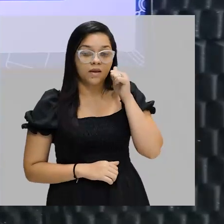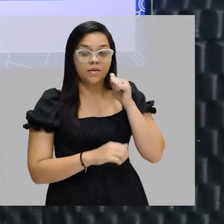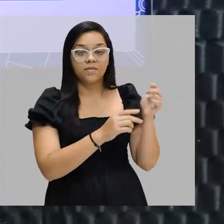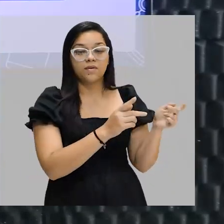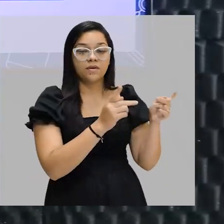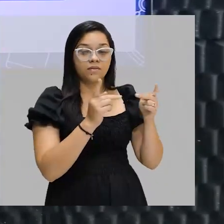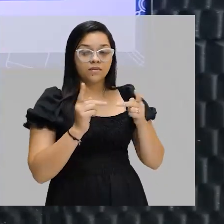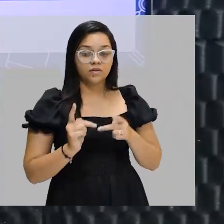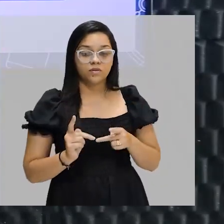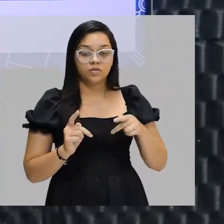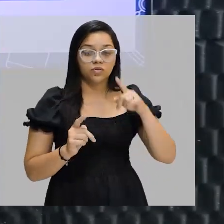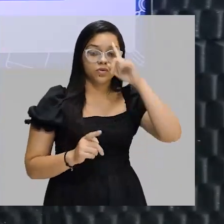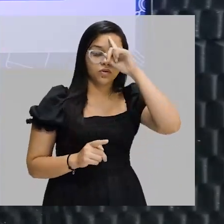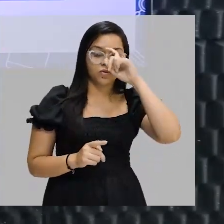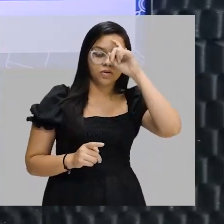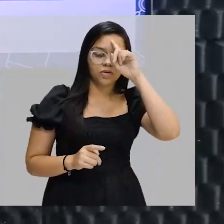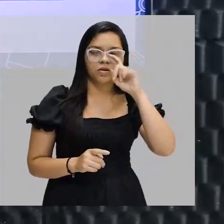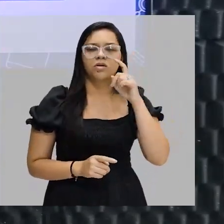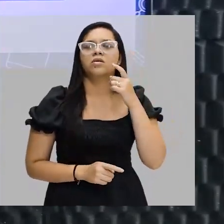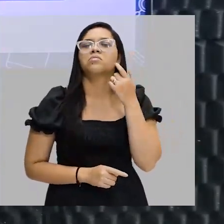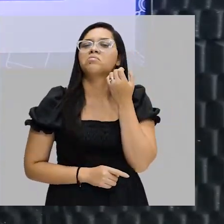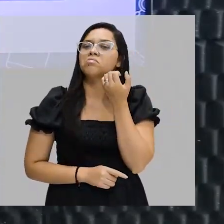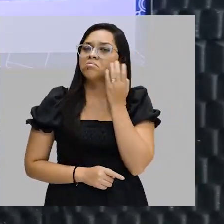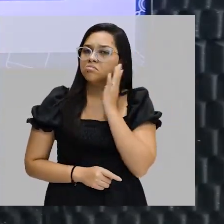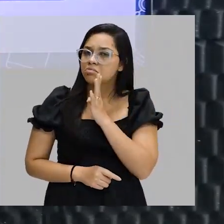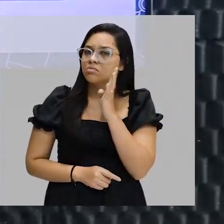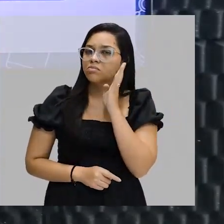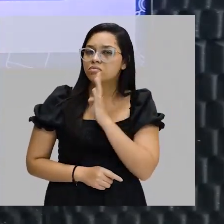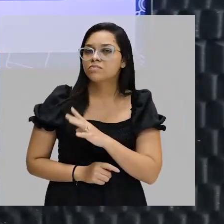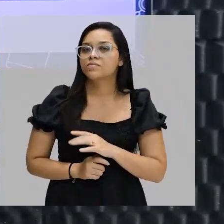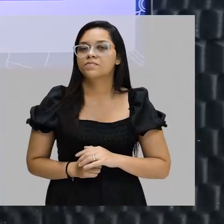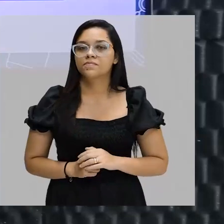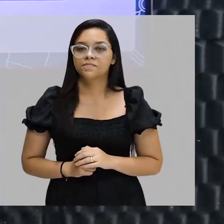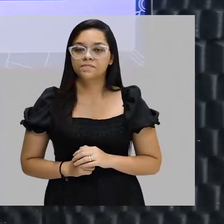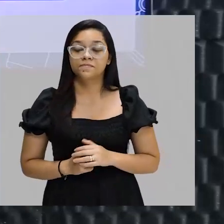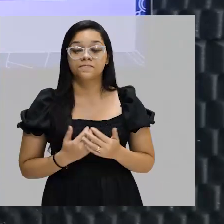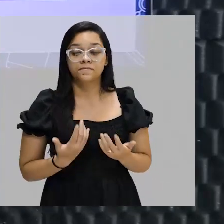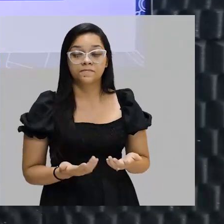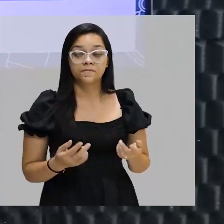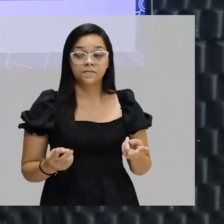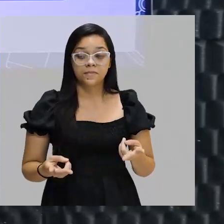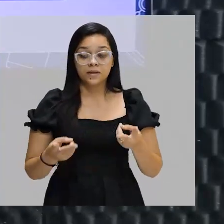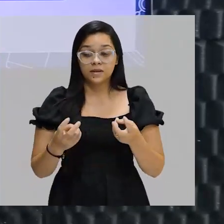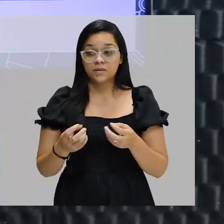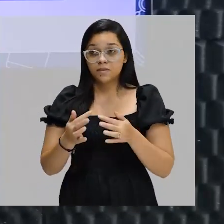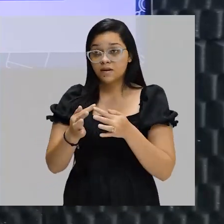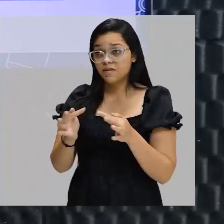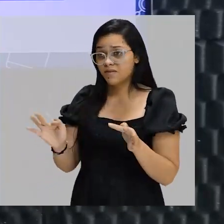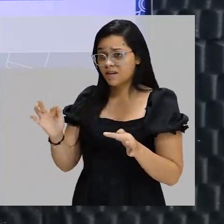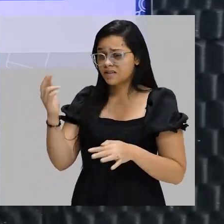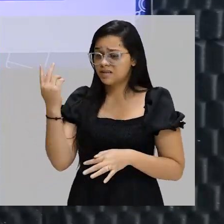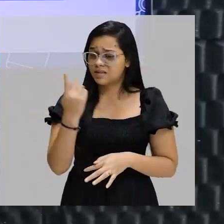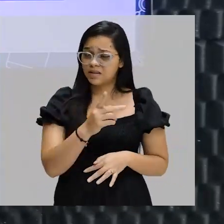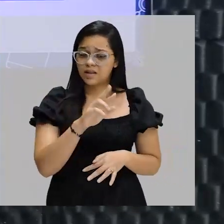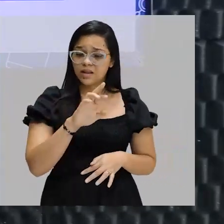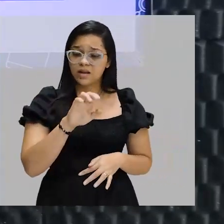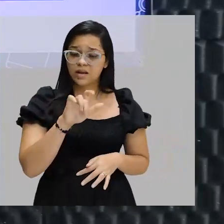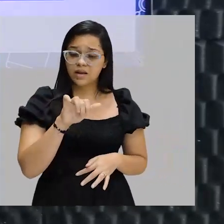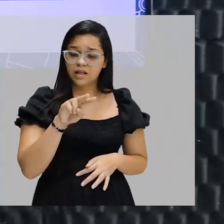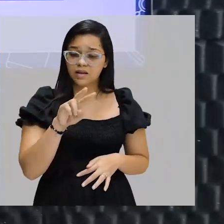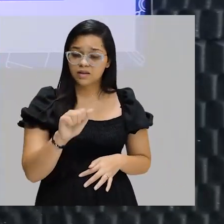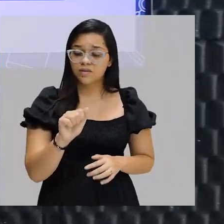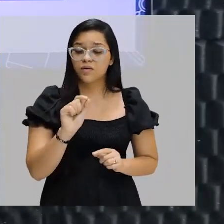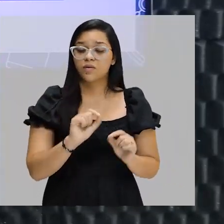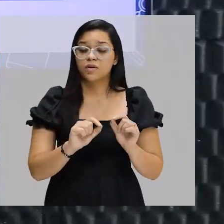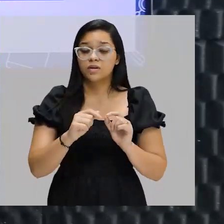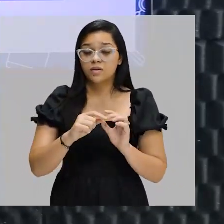A mulher que me visitou no hospital era muito gentil. Perceba que a oração relativa é essa aqui